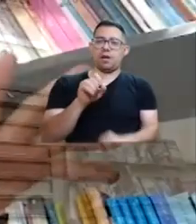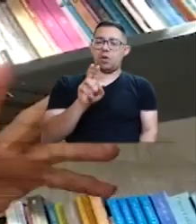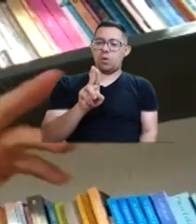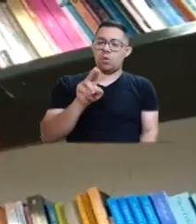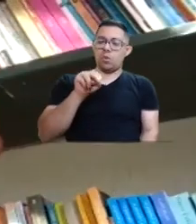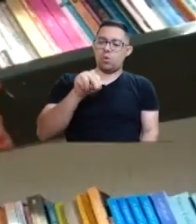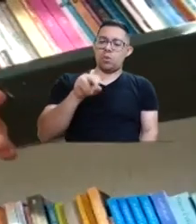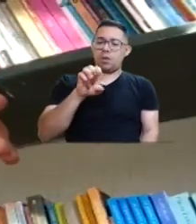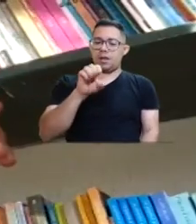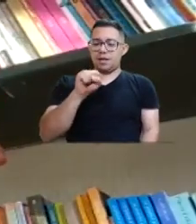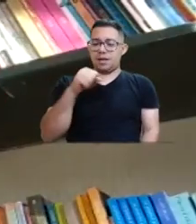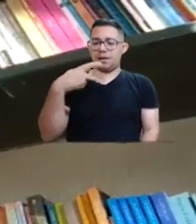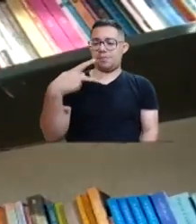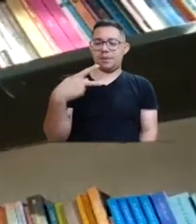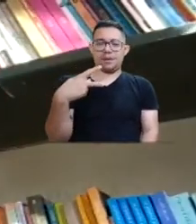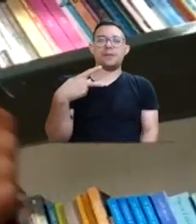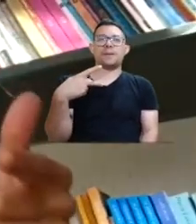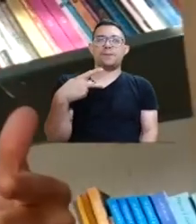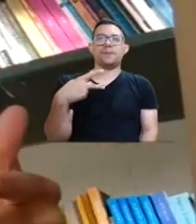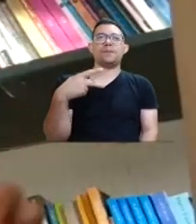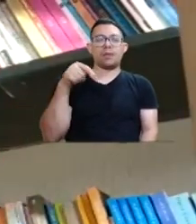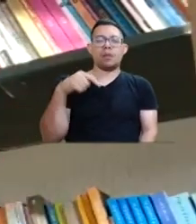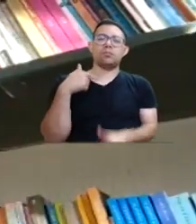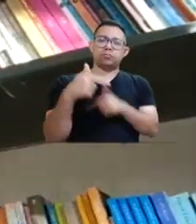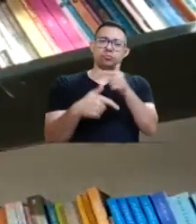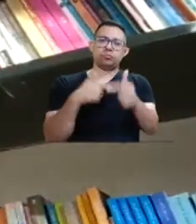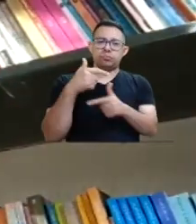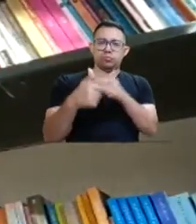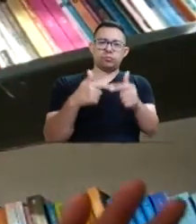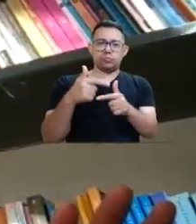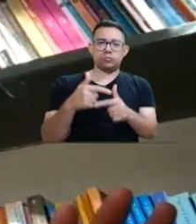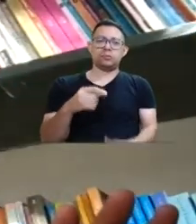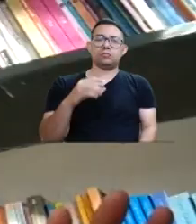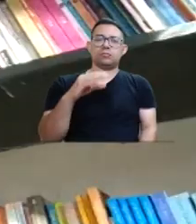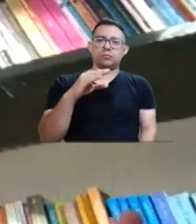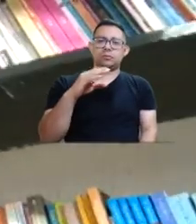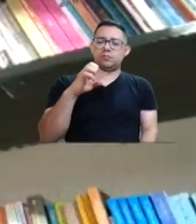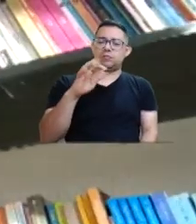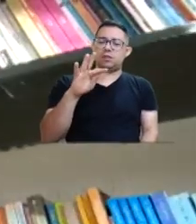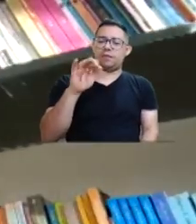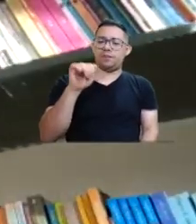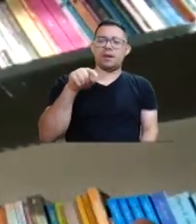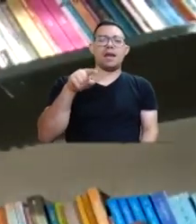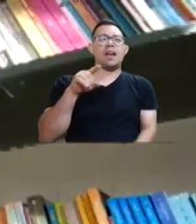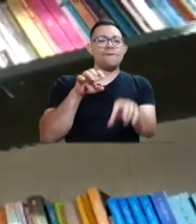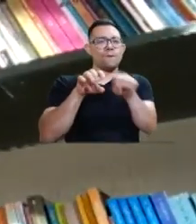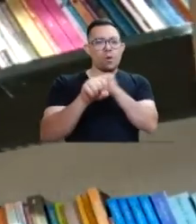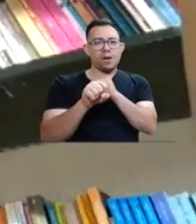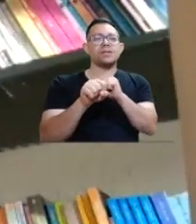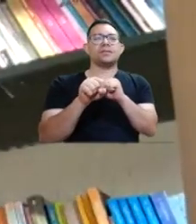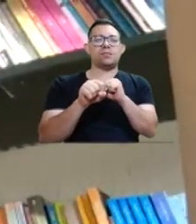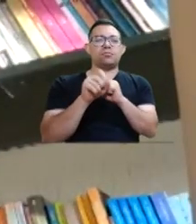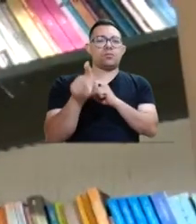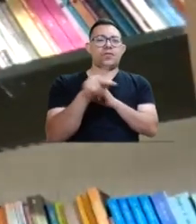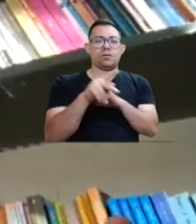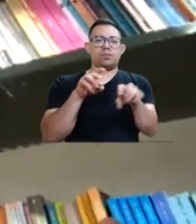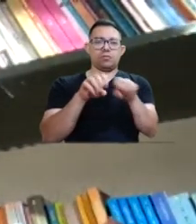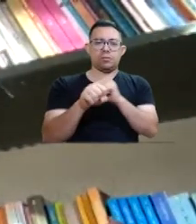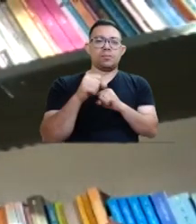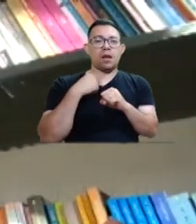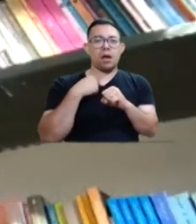recém-formado na Unesp, eu trabalhei durante alguns anos no Cefam, formação de magistério.